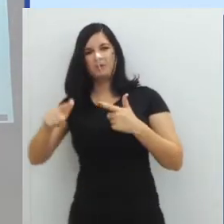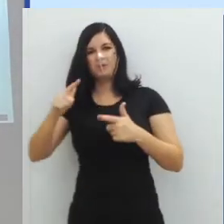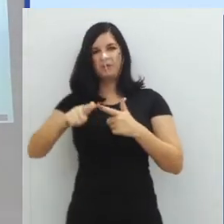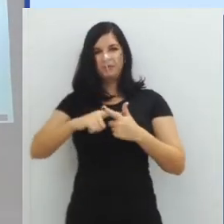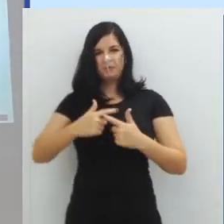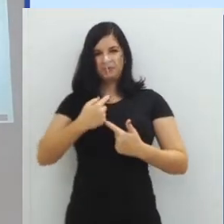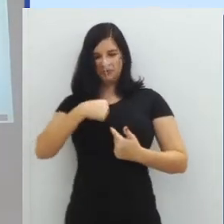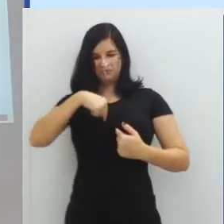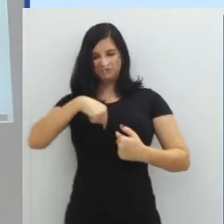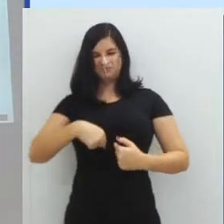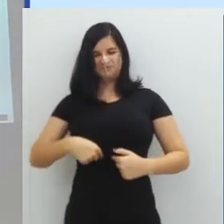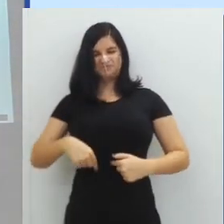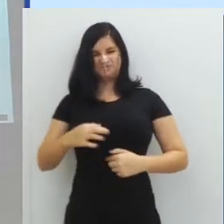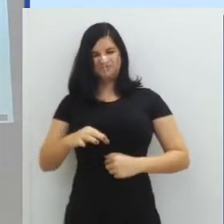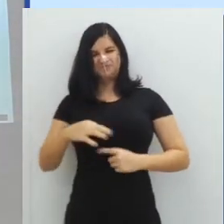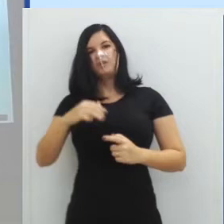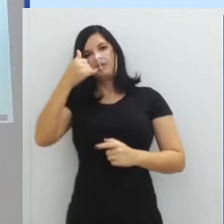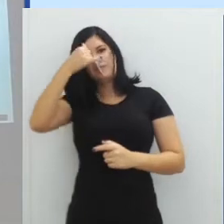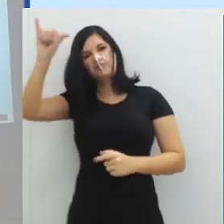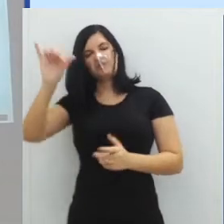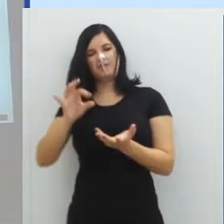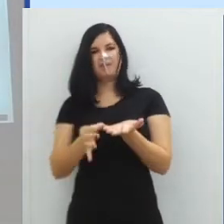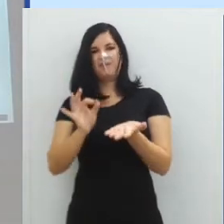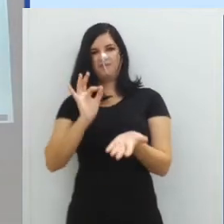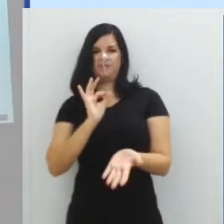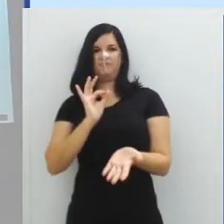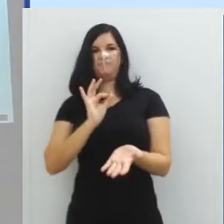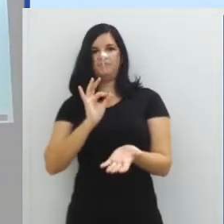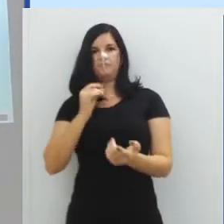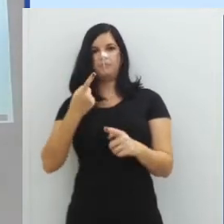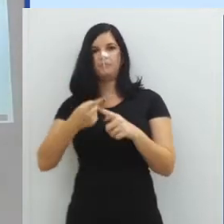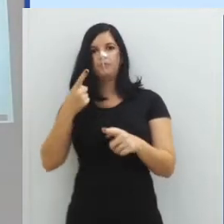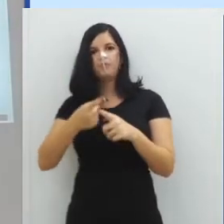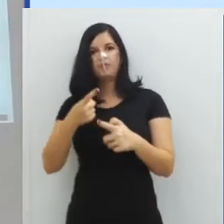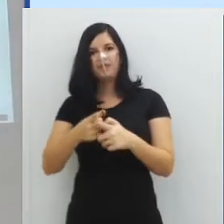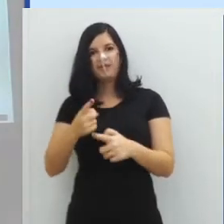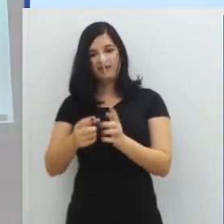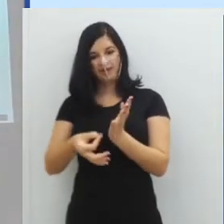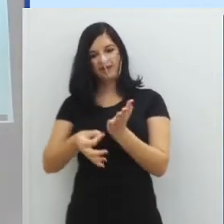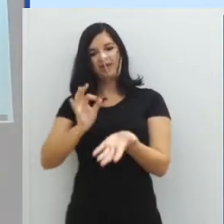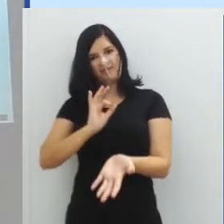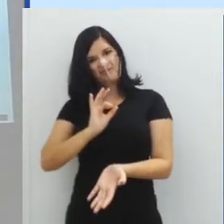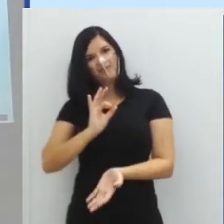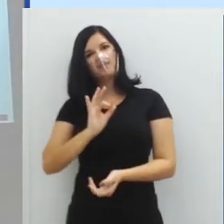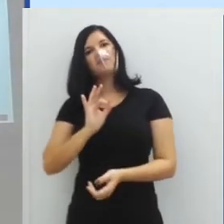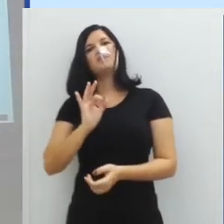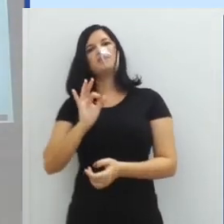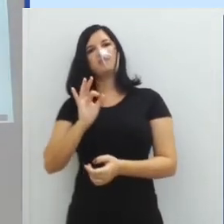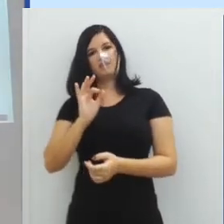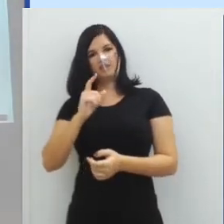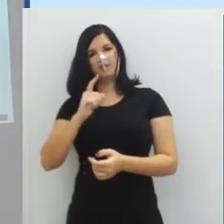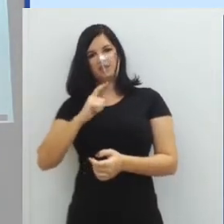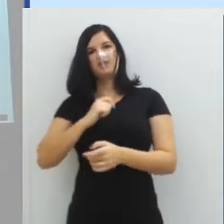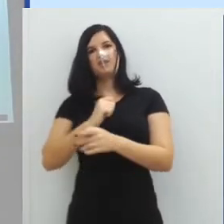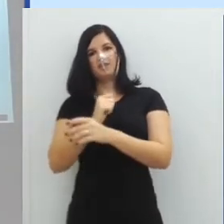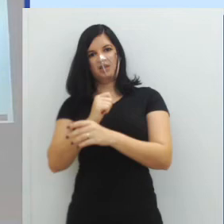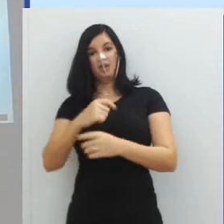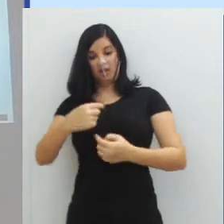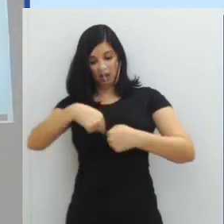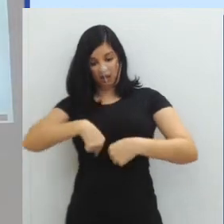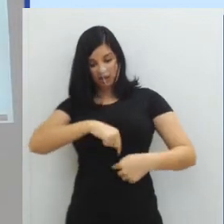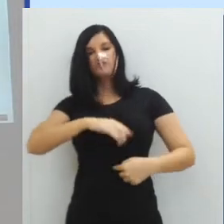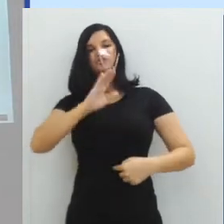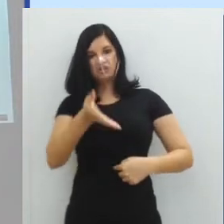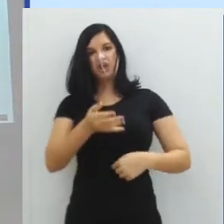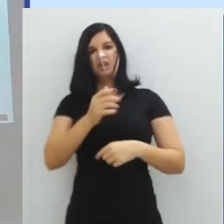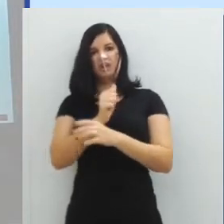no estômago, tem que se evitar tomar café. Por quê? Porque o café, o estômago já está ácido. E quando tomando café,